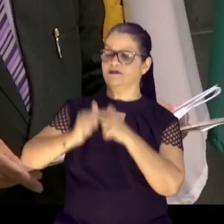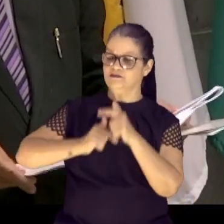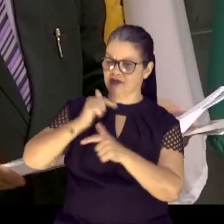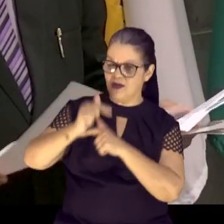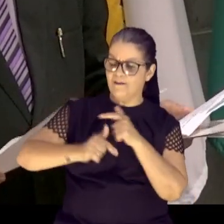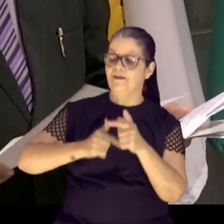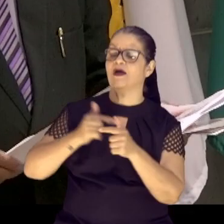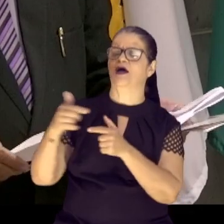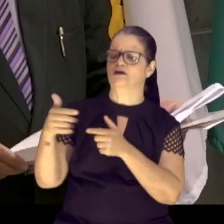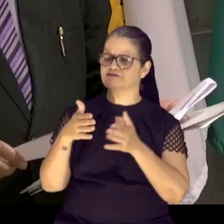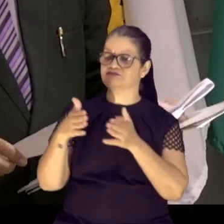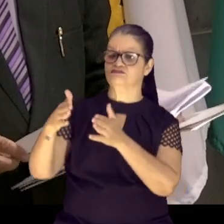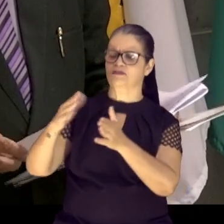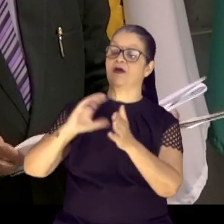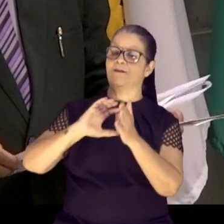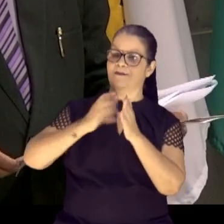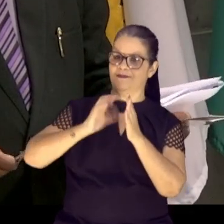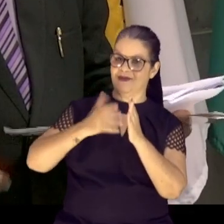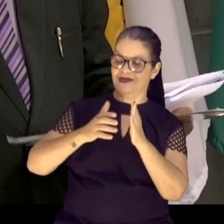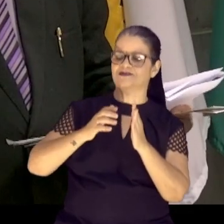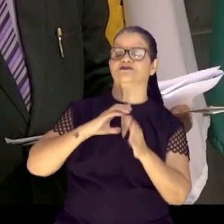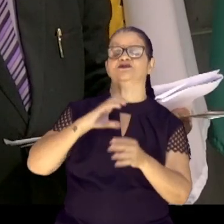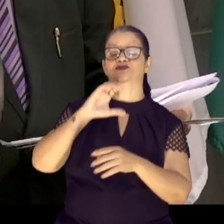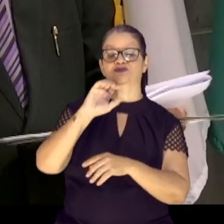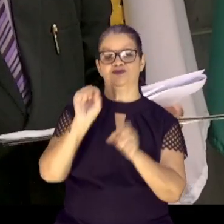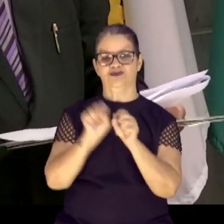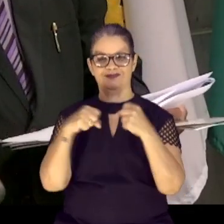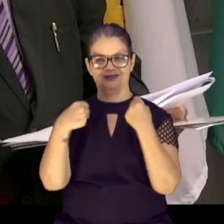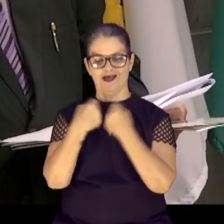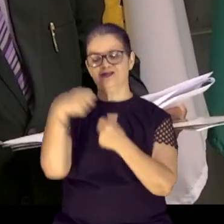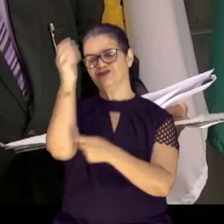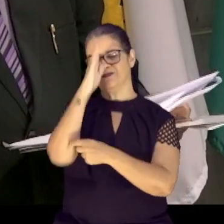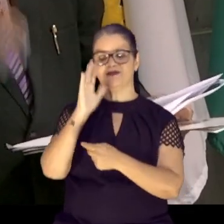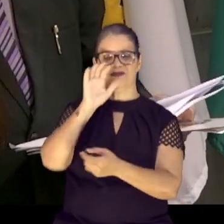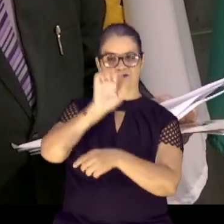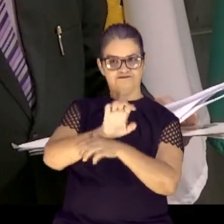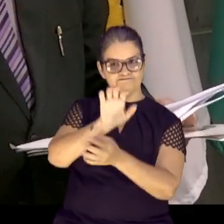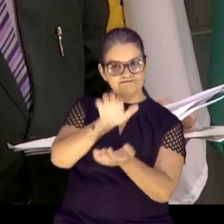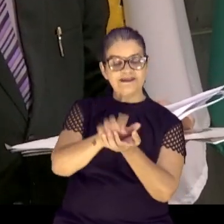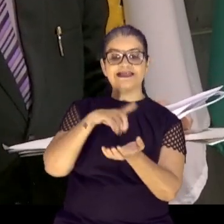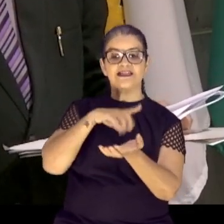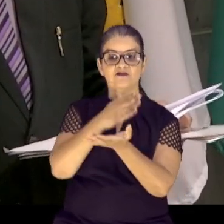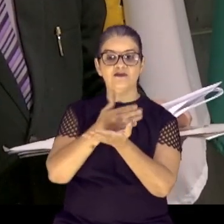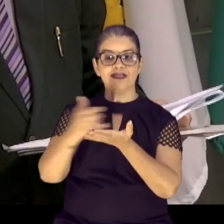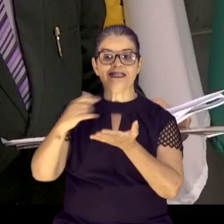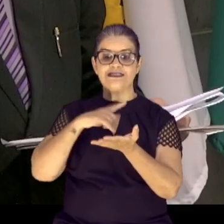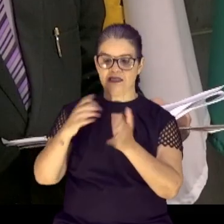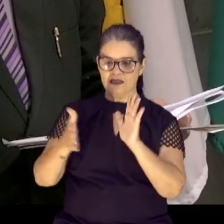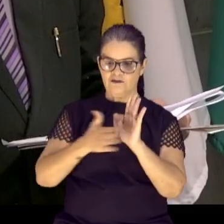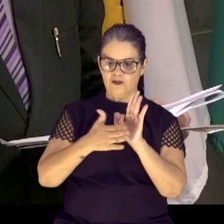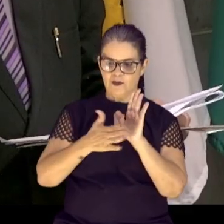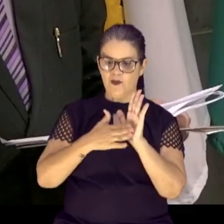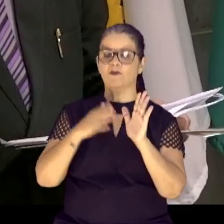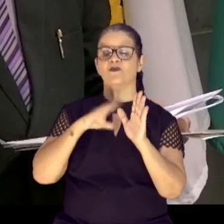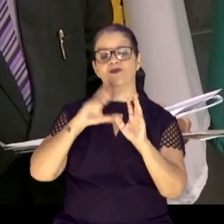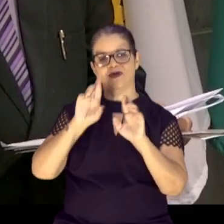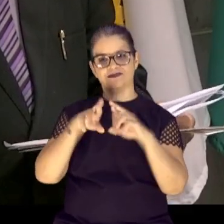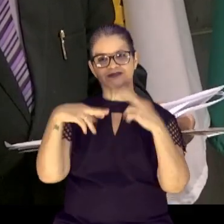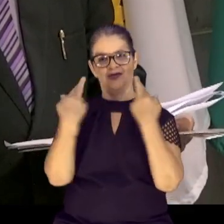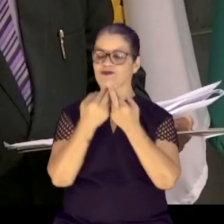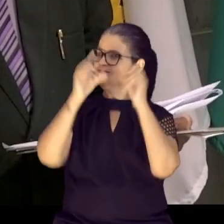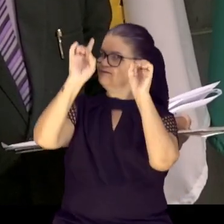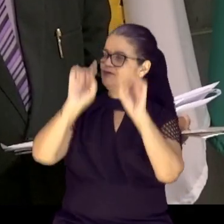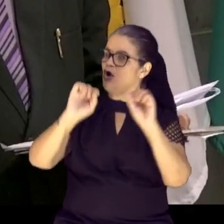Partido Socialista Brasileiro no estado de Pernambuco e que teve a iniciativa de propor essa sessão solene